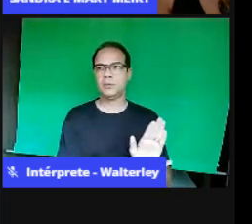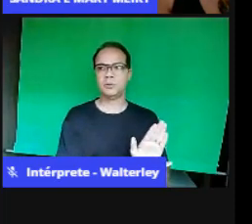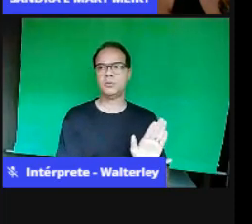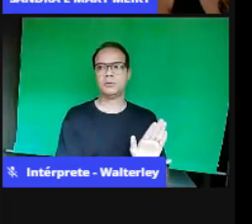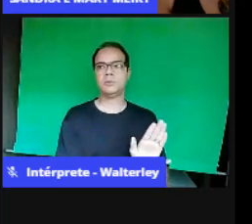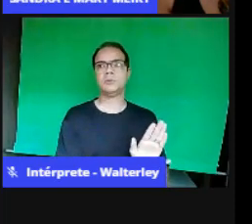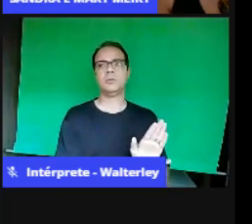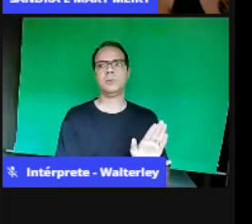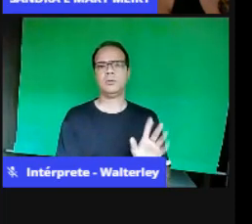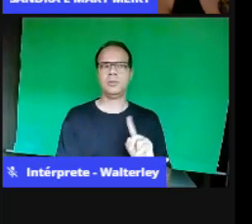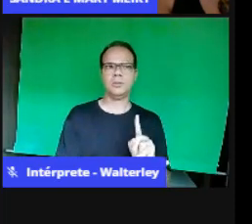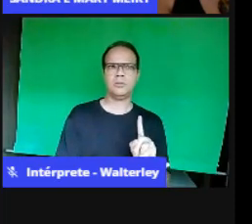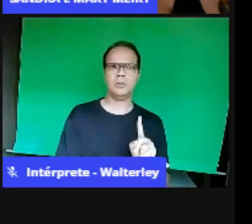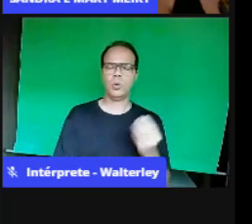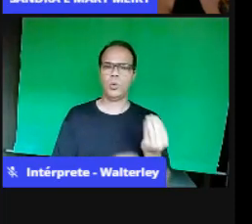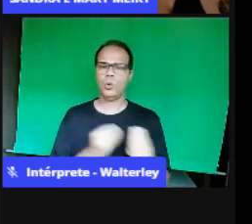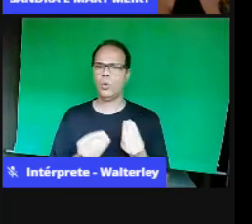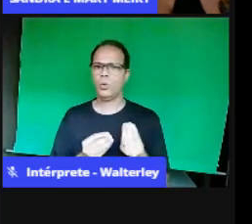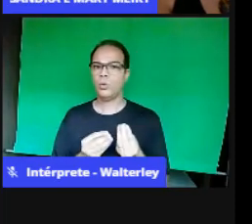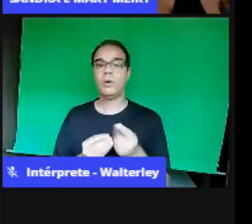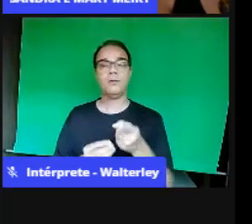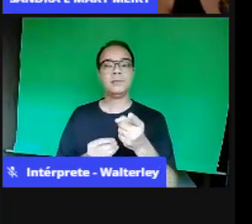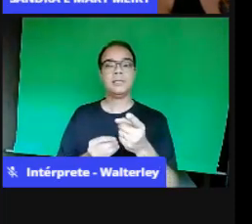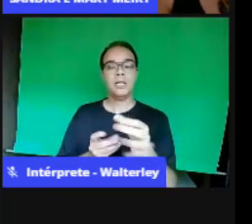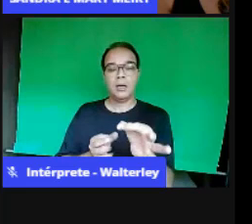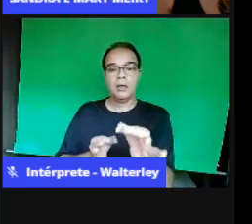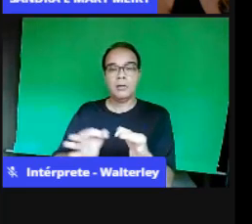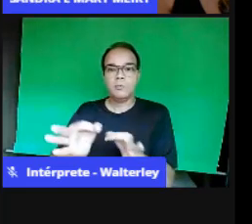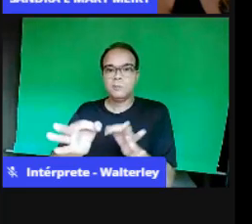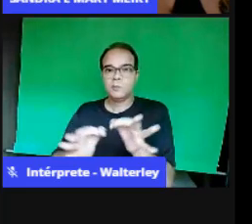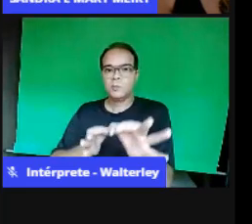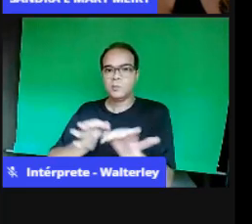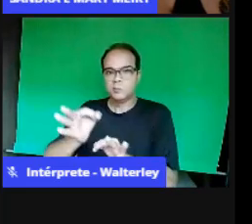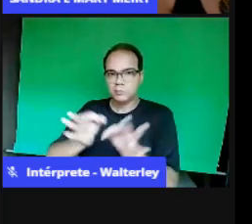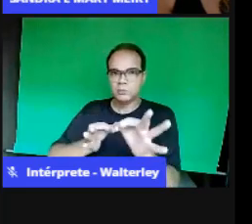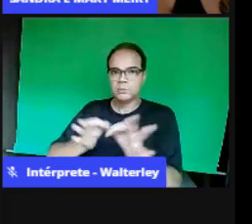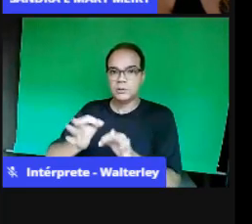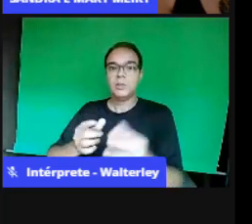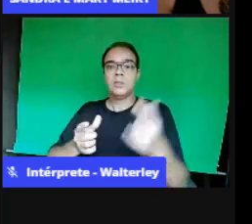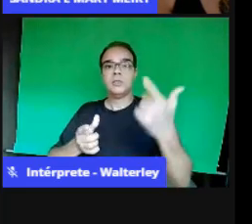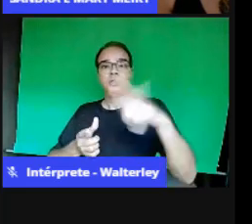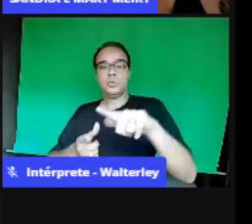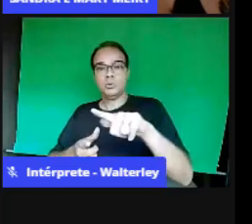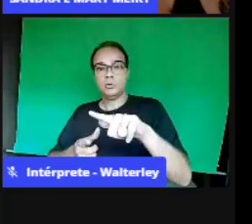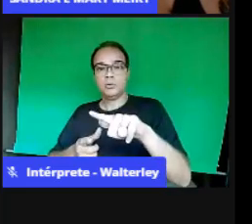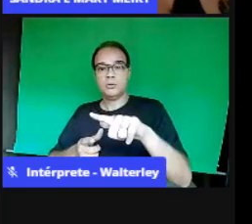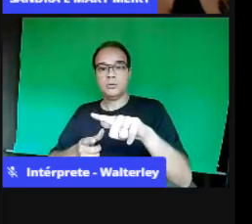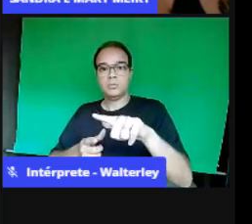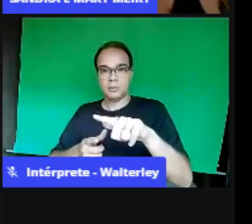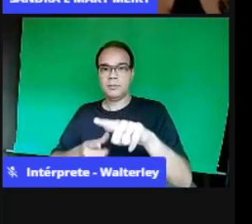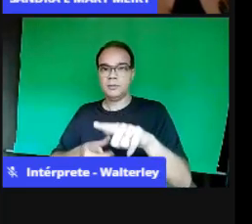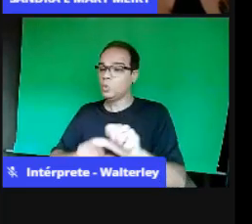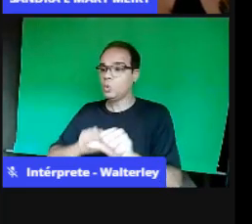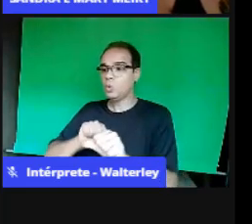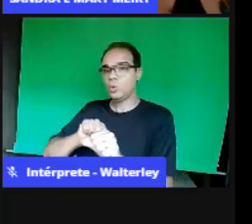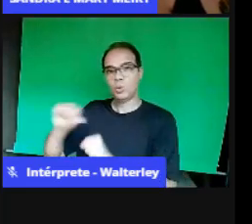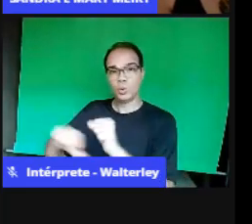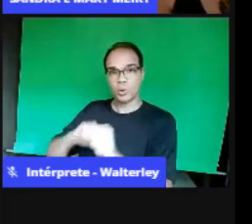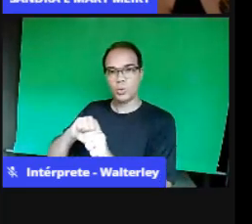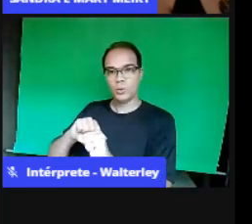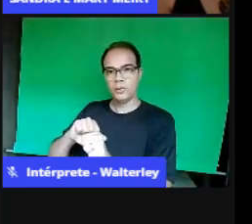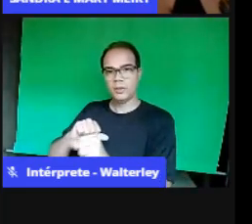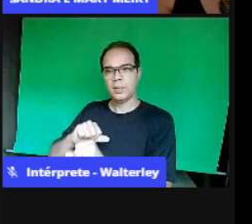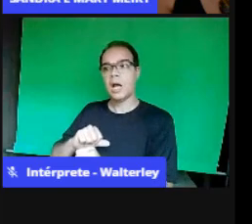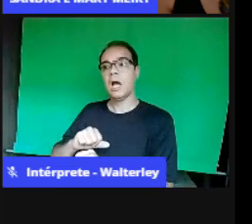para aquela questão de elaborar um novo momento ali, para que essa resposta seja reelaborada da maneira que